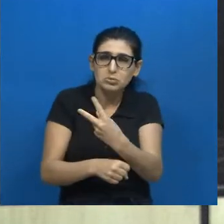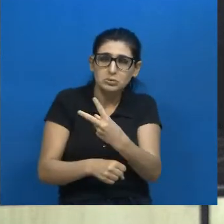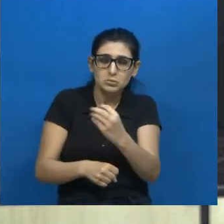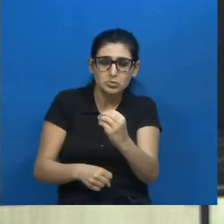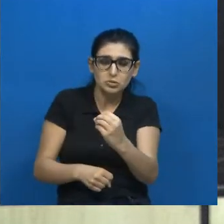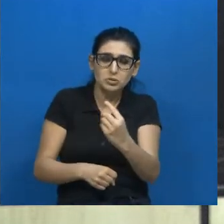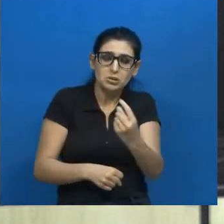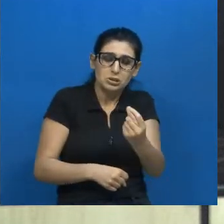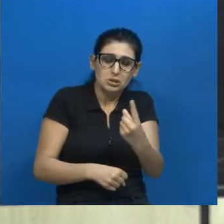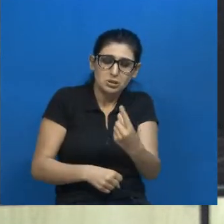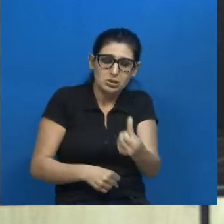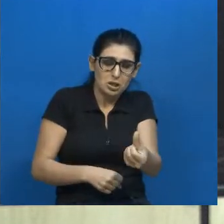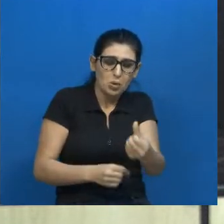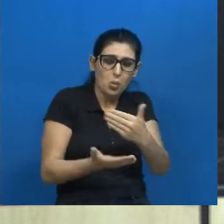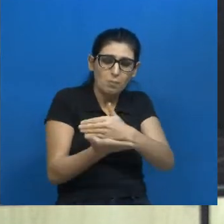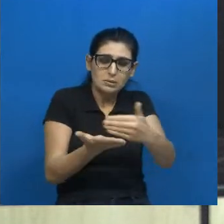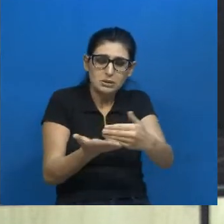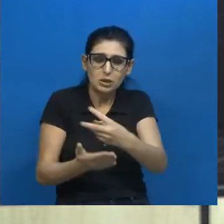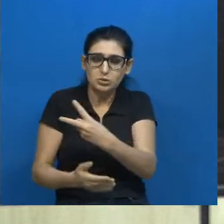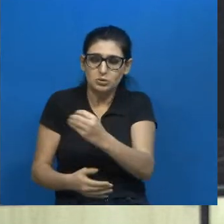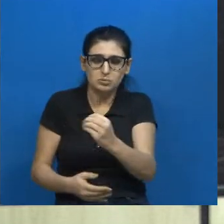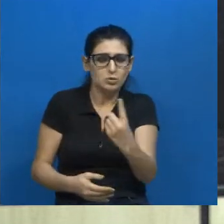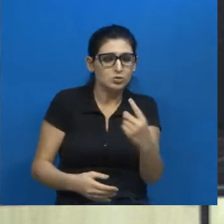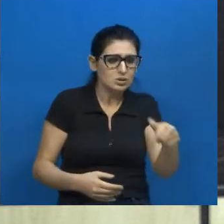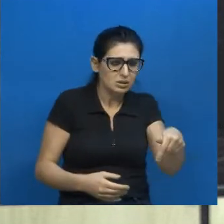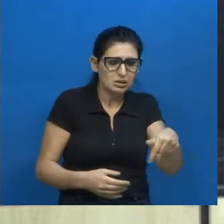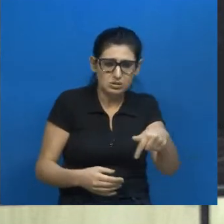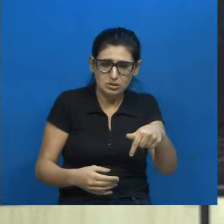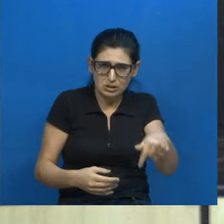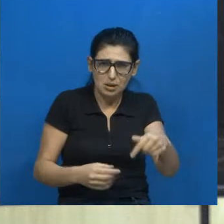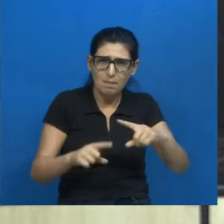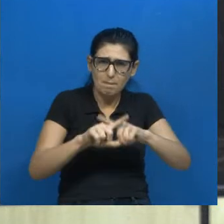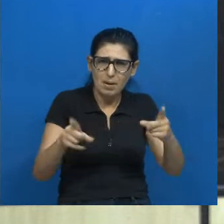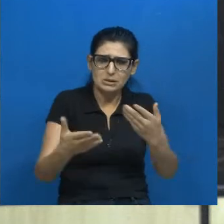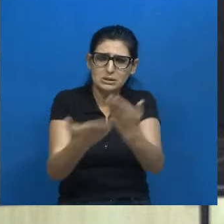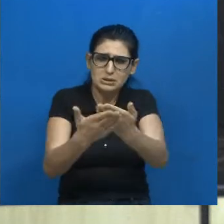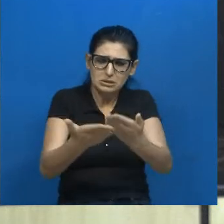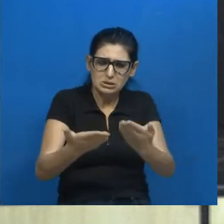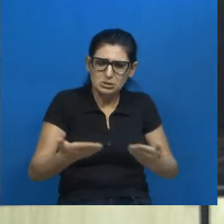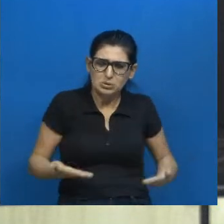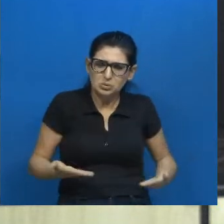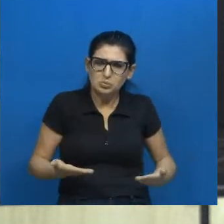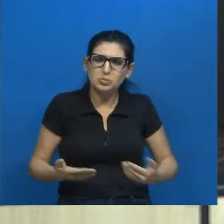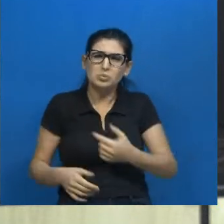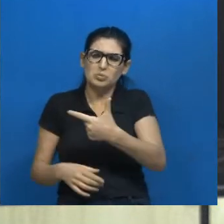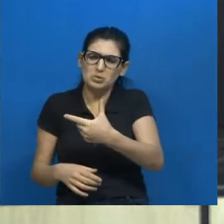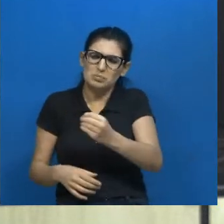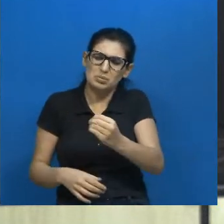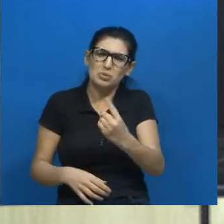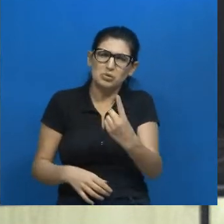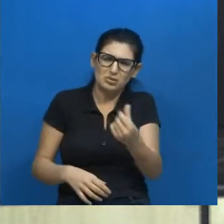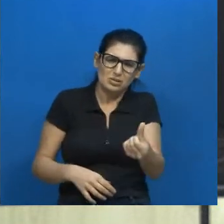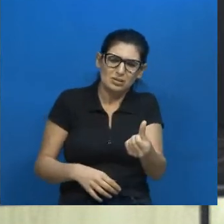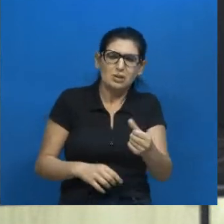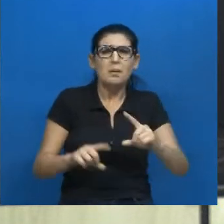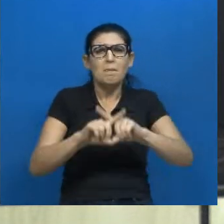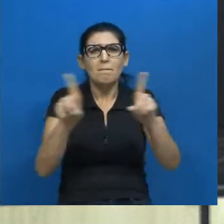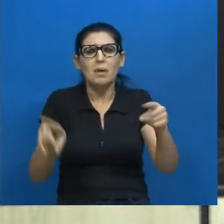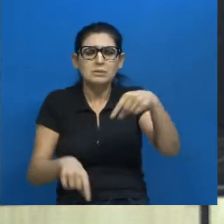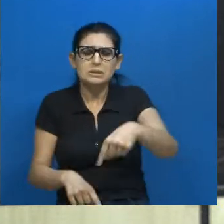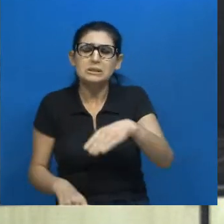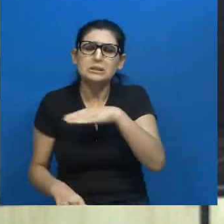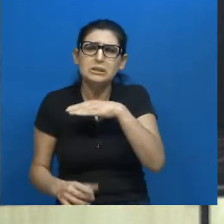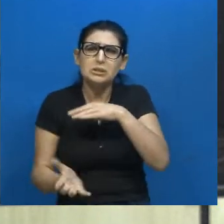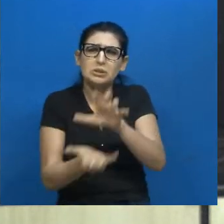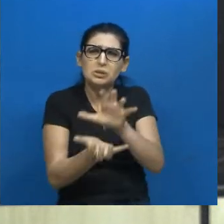2017, com o mesmo modelo da licitação de 2006. A nossa cidade, vamos falar assim, do